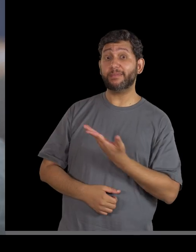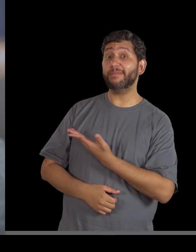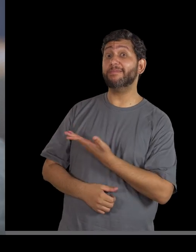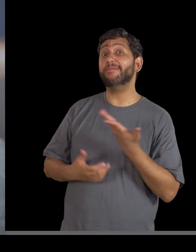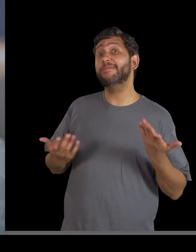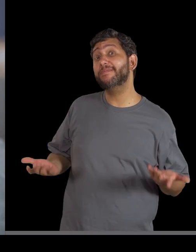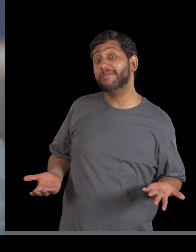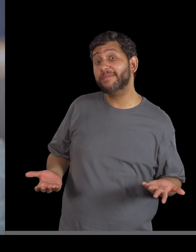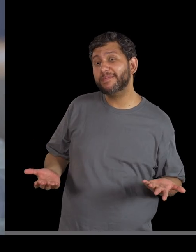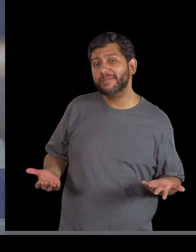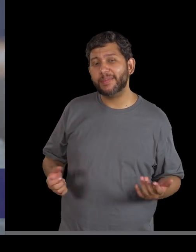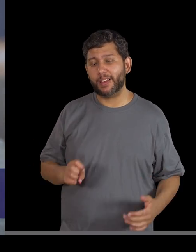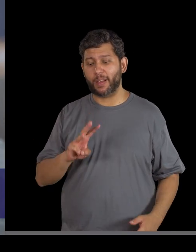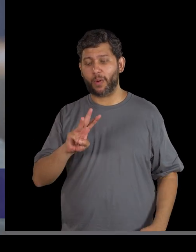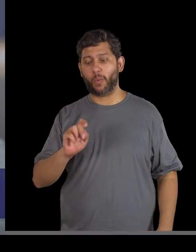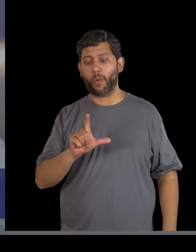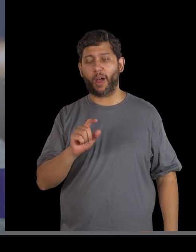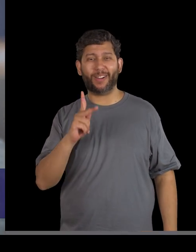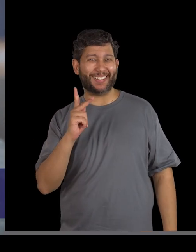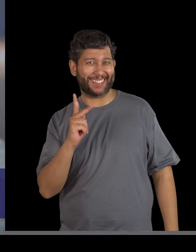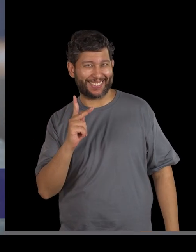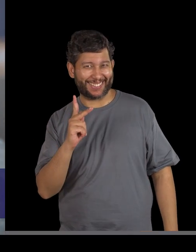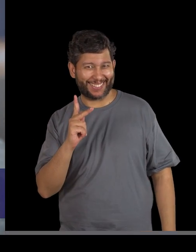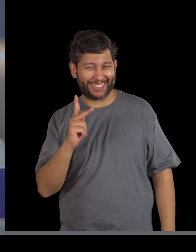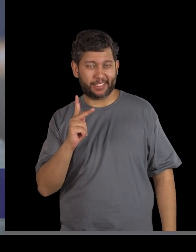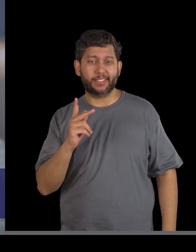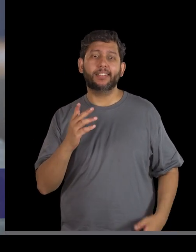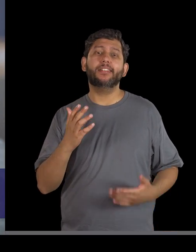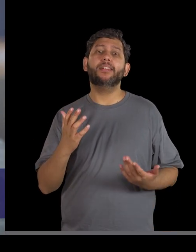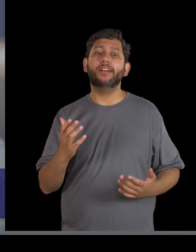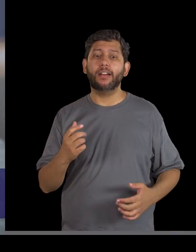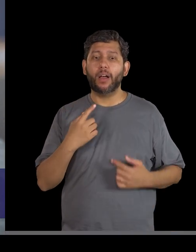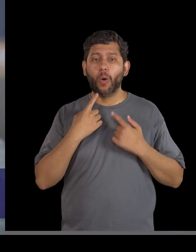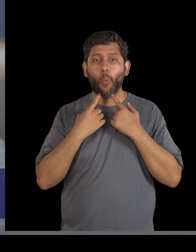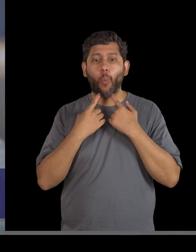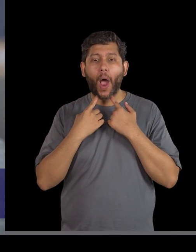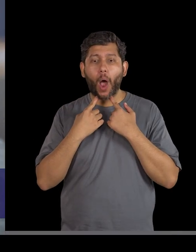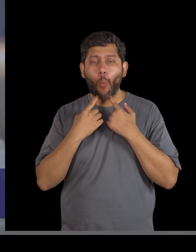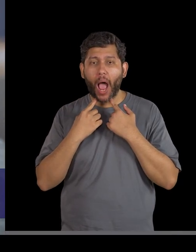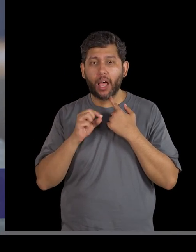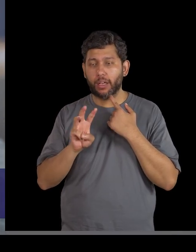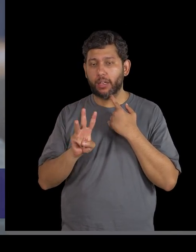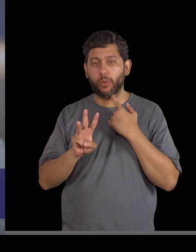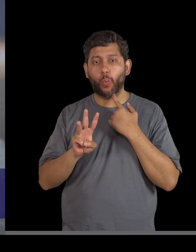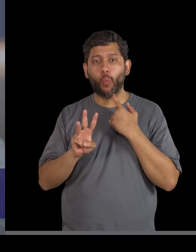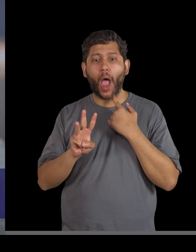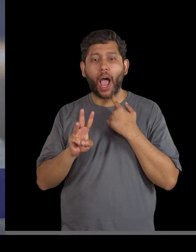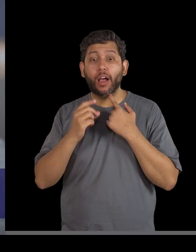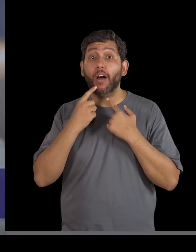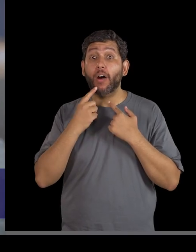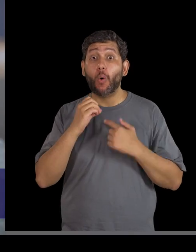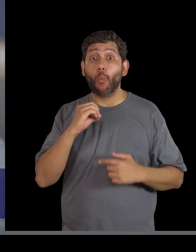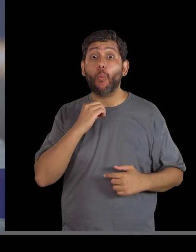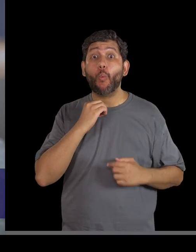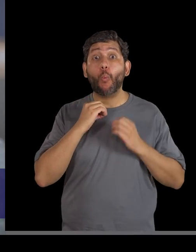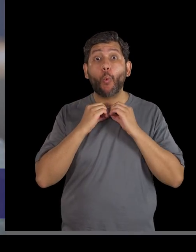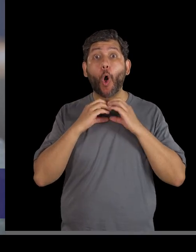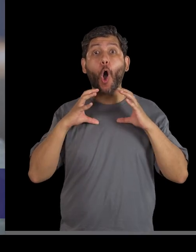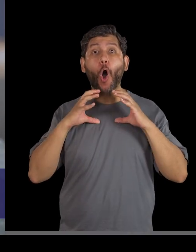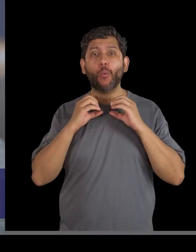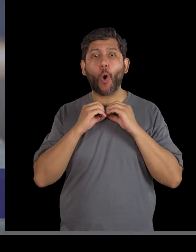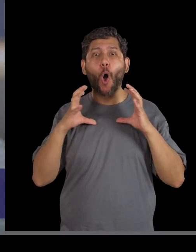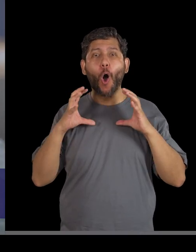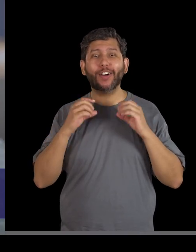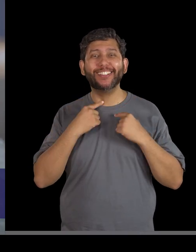E aqui a resposta é walk, walk. Então a gente tem o som de w, o O de